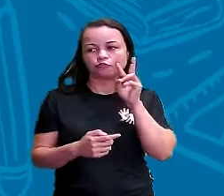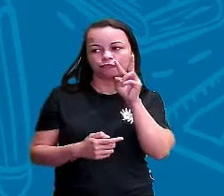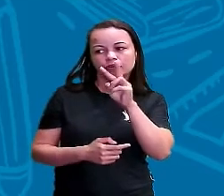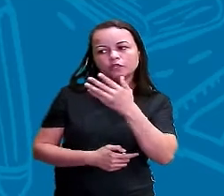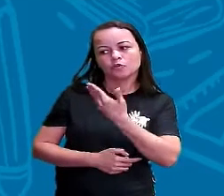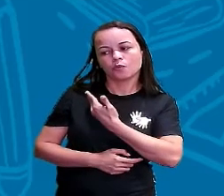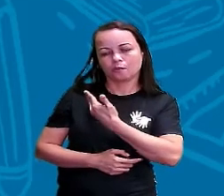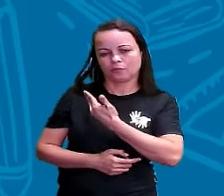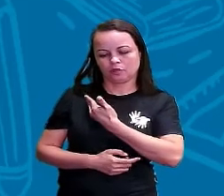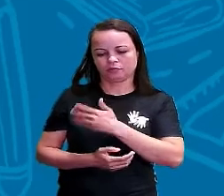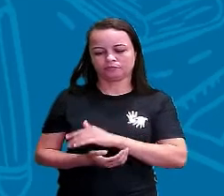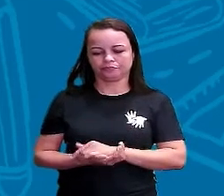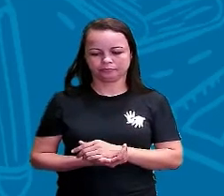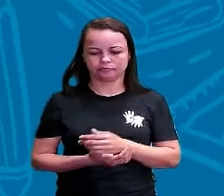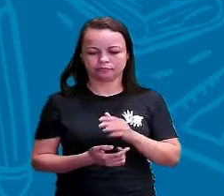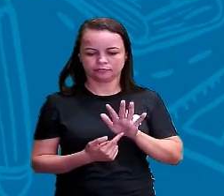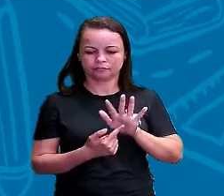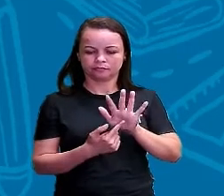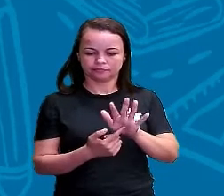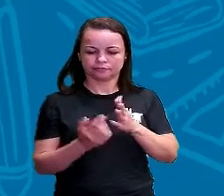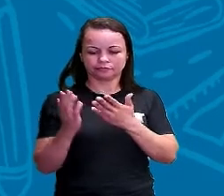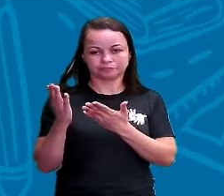Então, ali pegou,